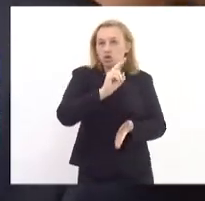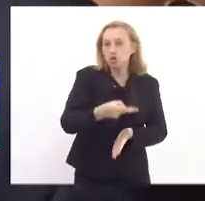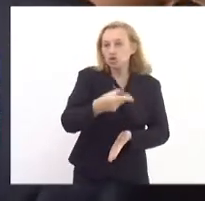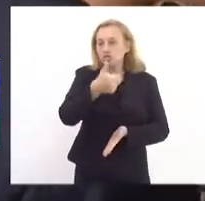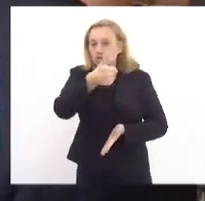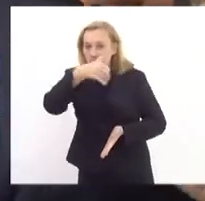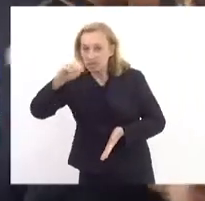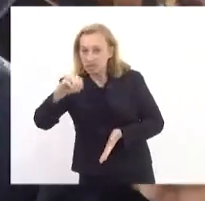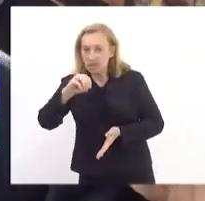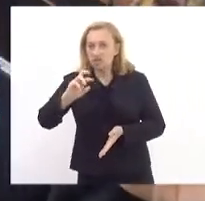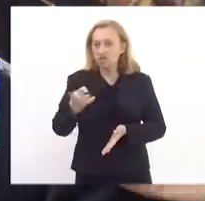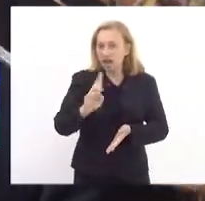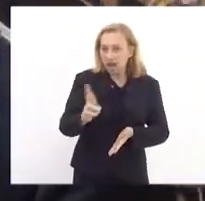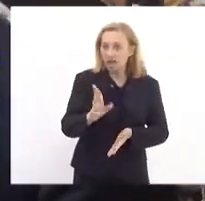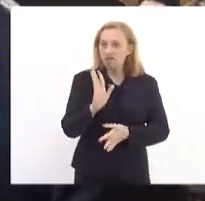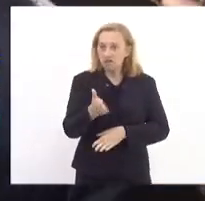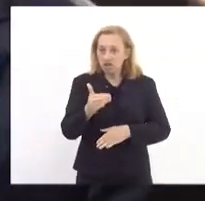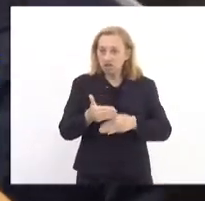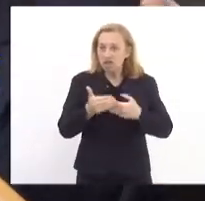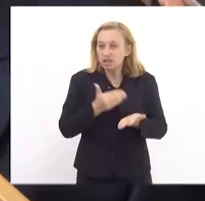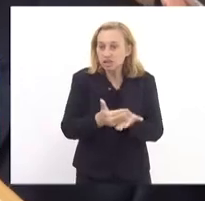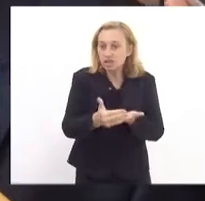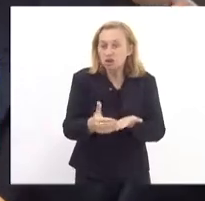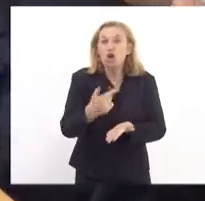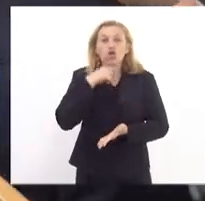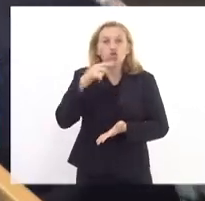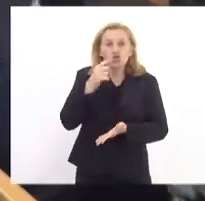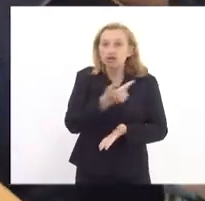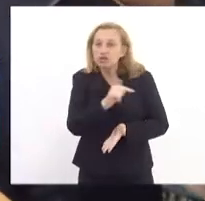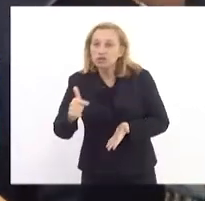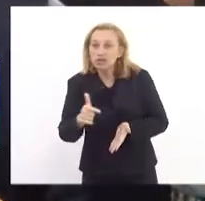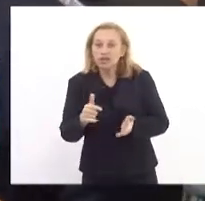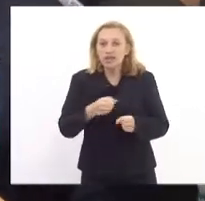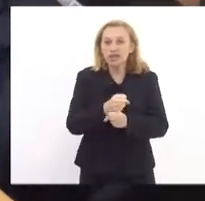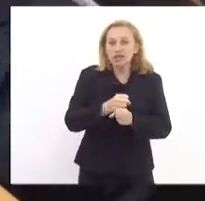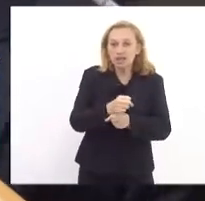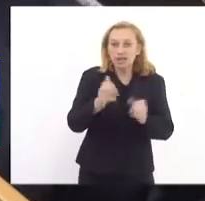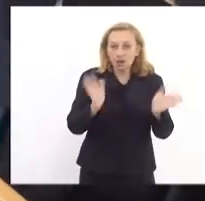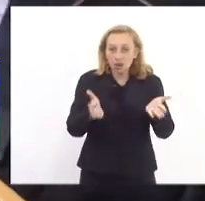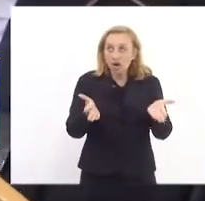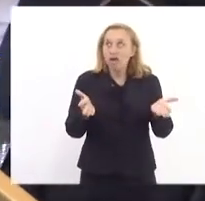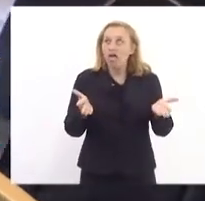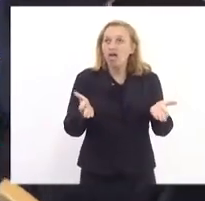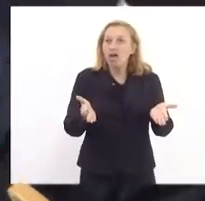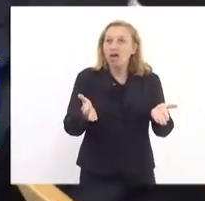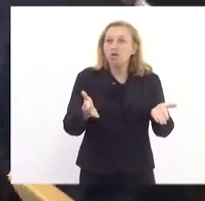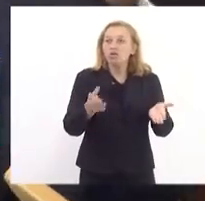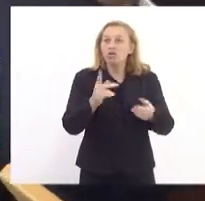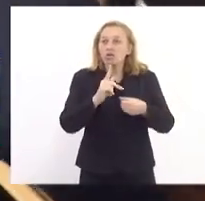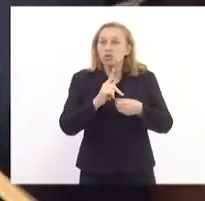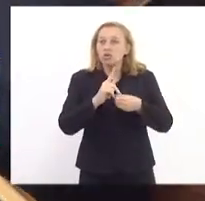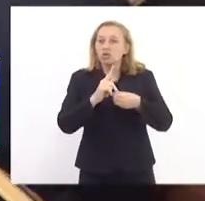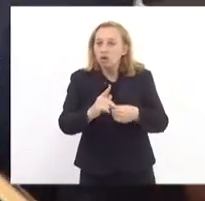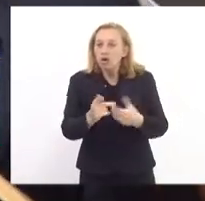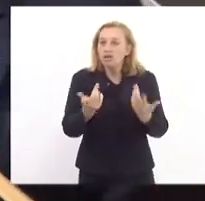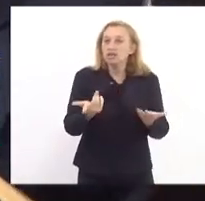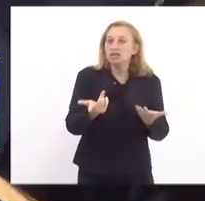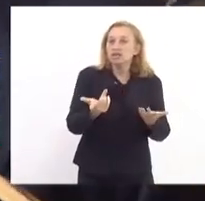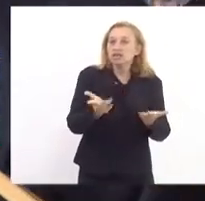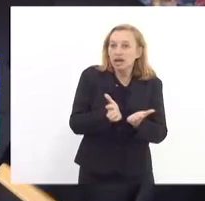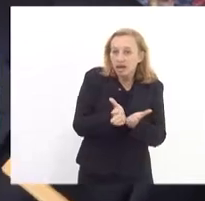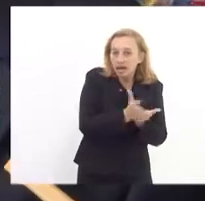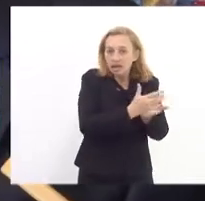100 milhões de reais logo de largada. Eu não tenho dúvida que esse ano também é um ano que os royalties já estão mostrando uma